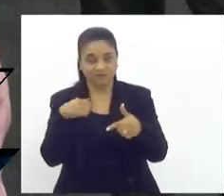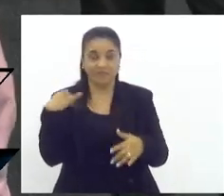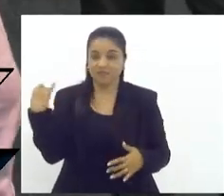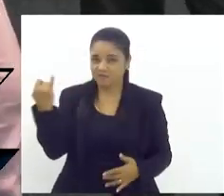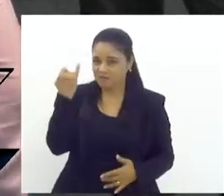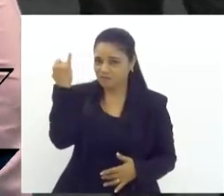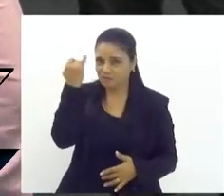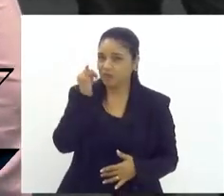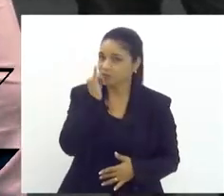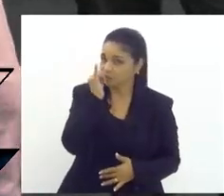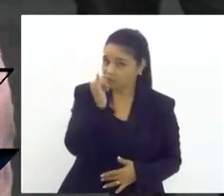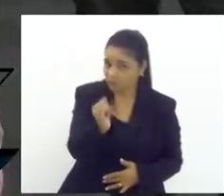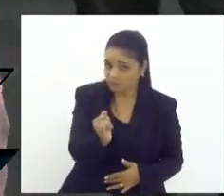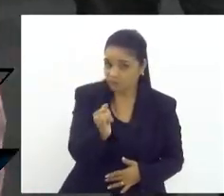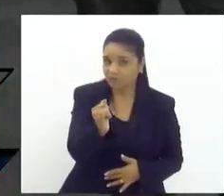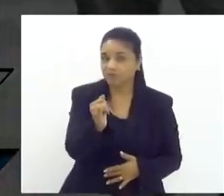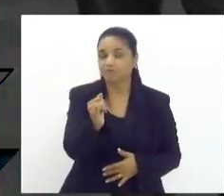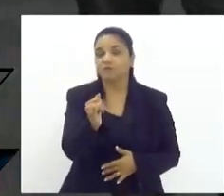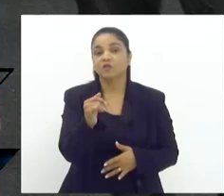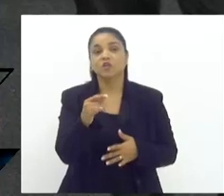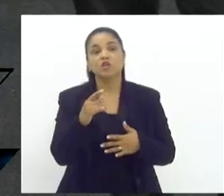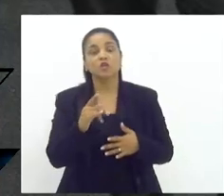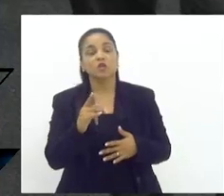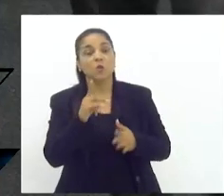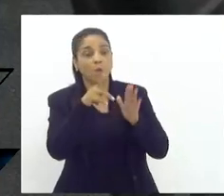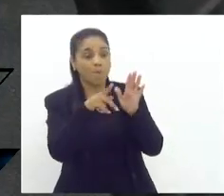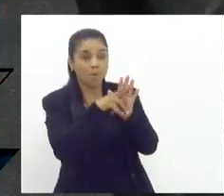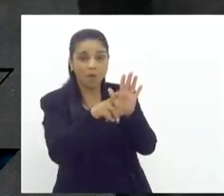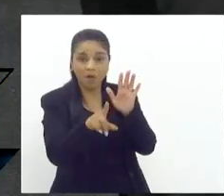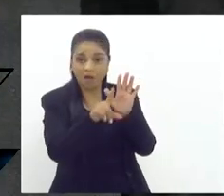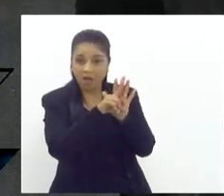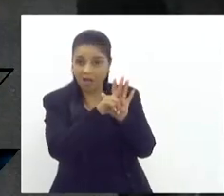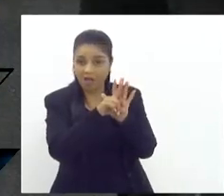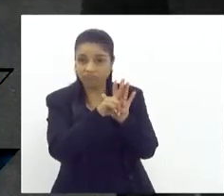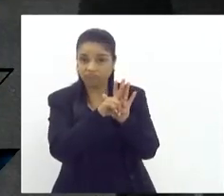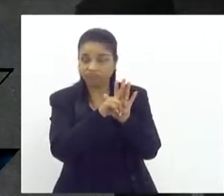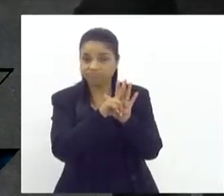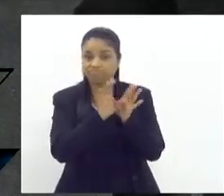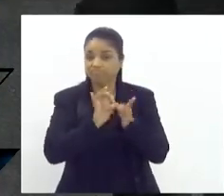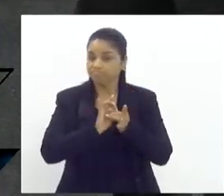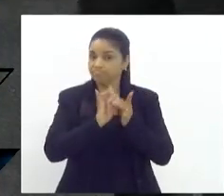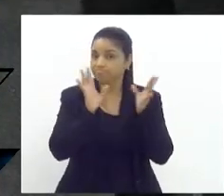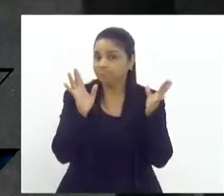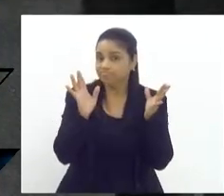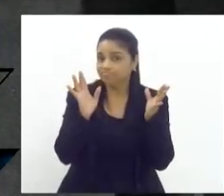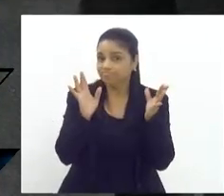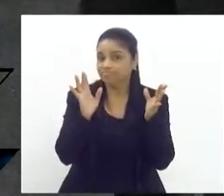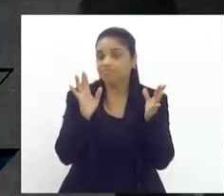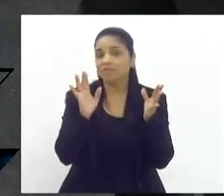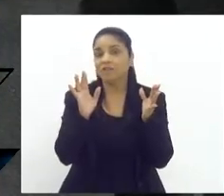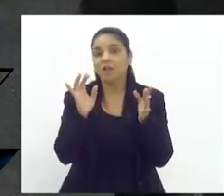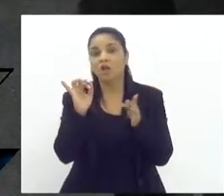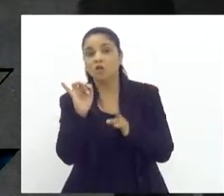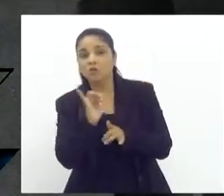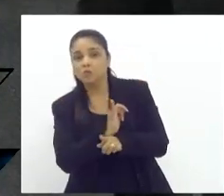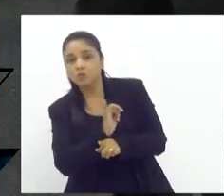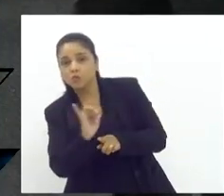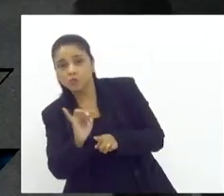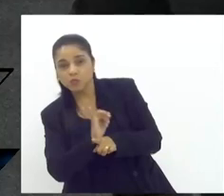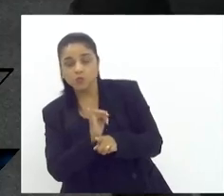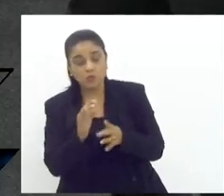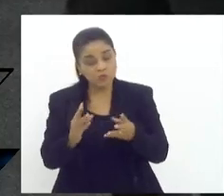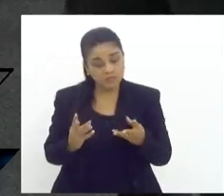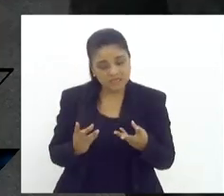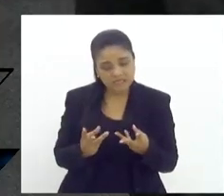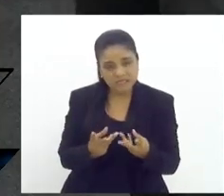também que a gente Diga que esse projeto é um projeto autorizativo que é o nosso jeito de sensibilizar